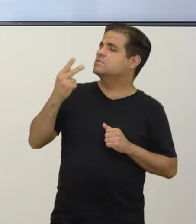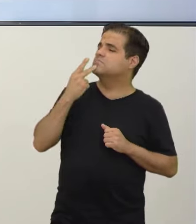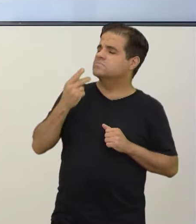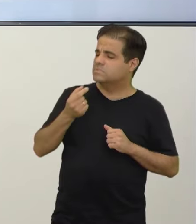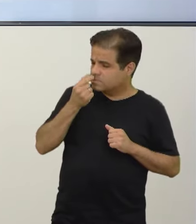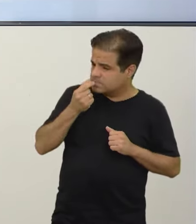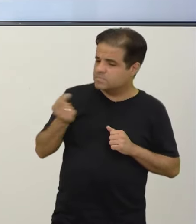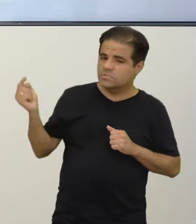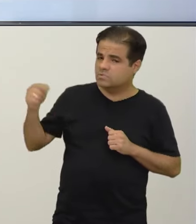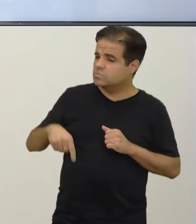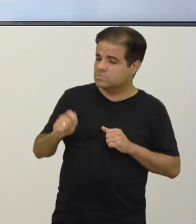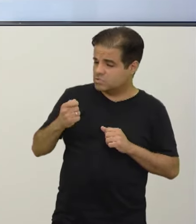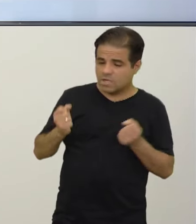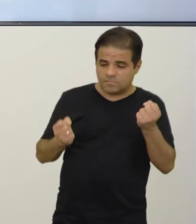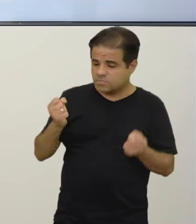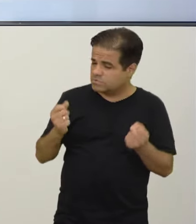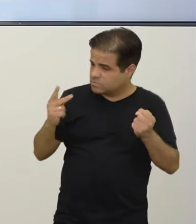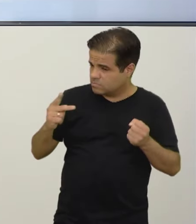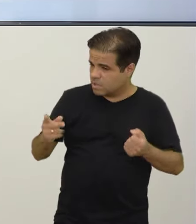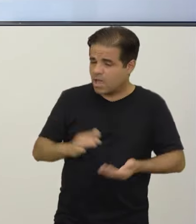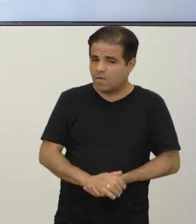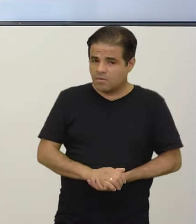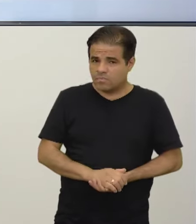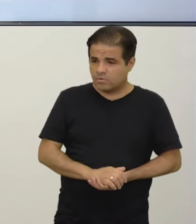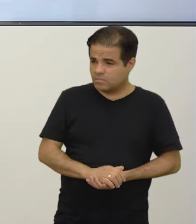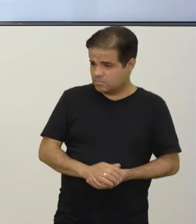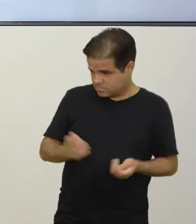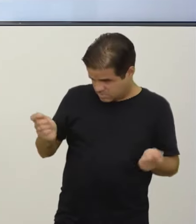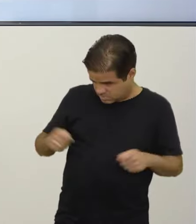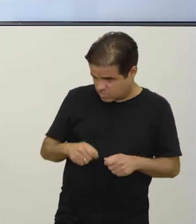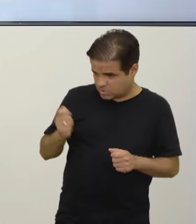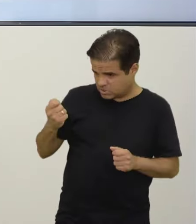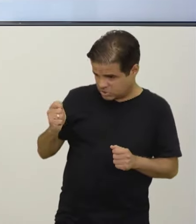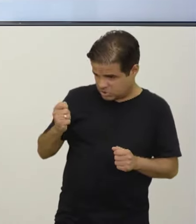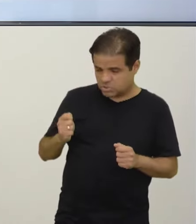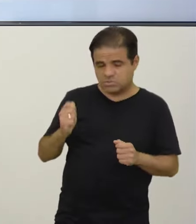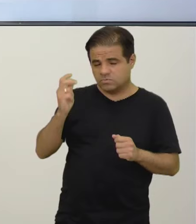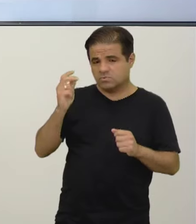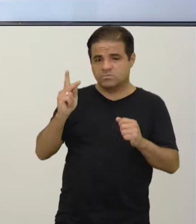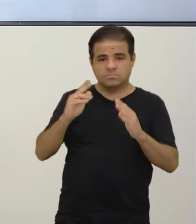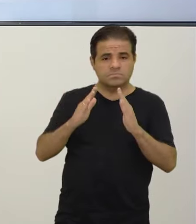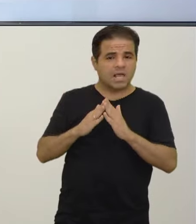Fabi, tô aqui com a chave do seu carro. Você vai dirigindo pra casa, sim ou não?